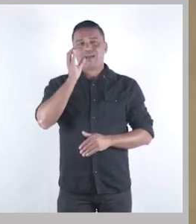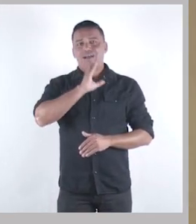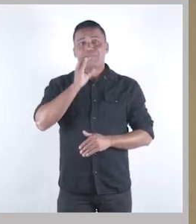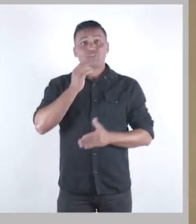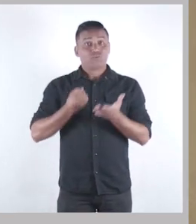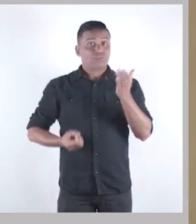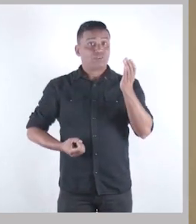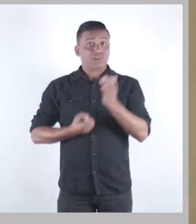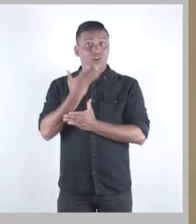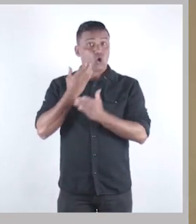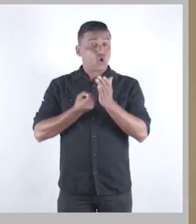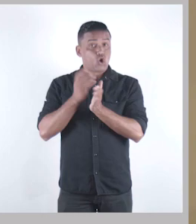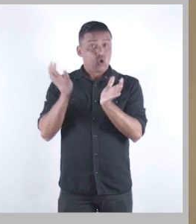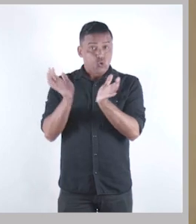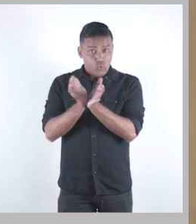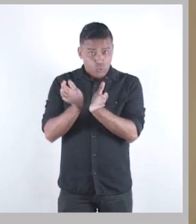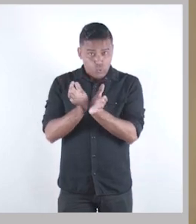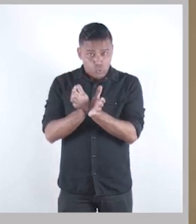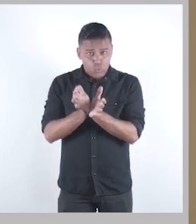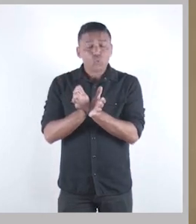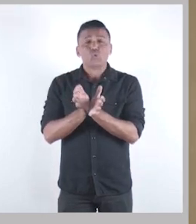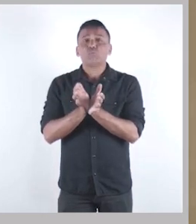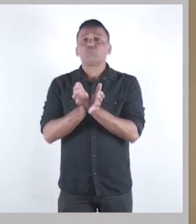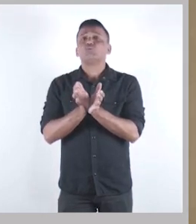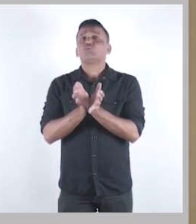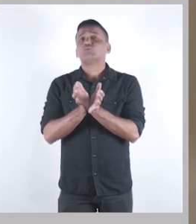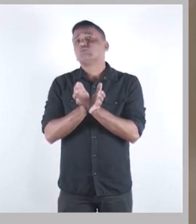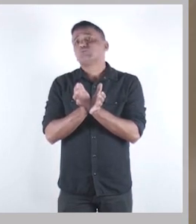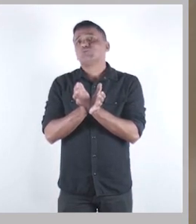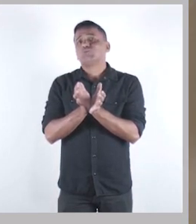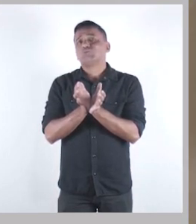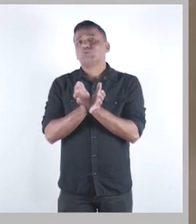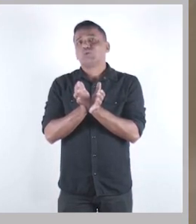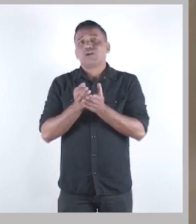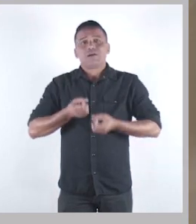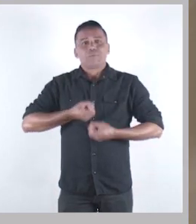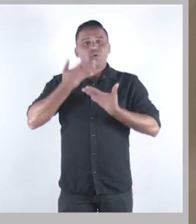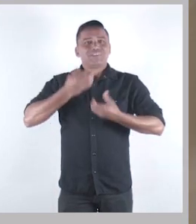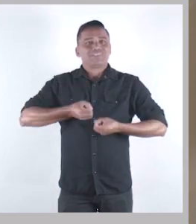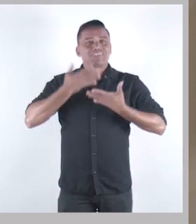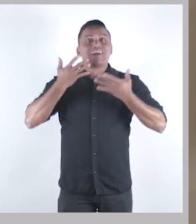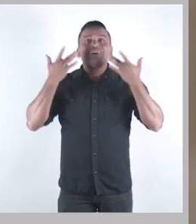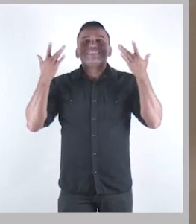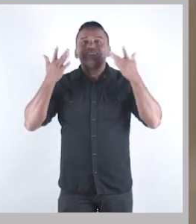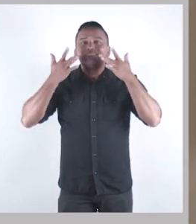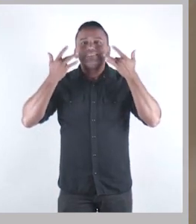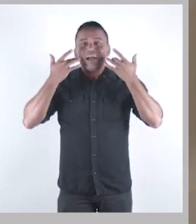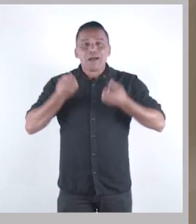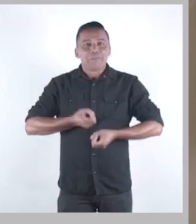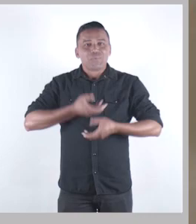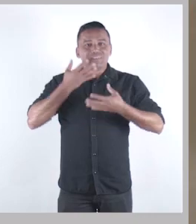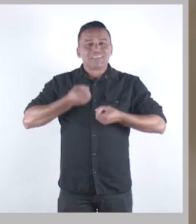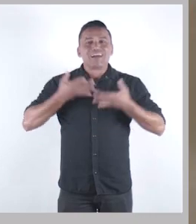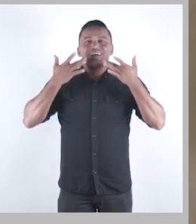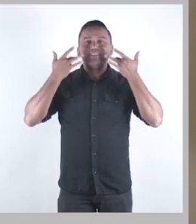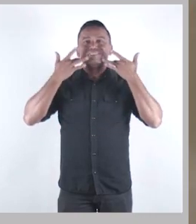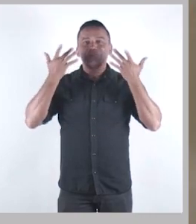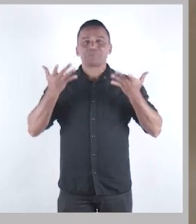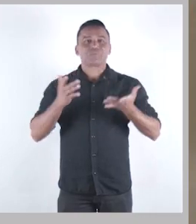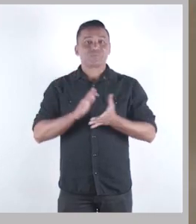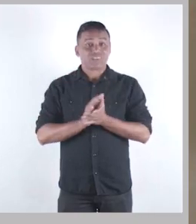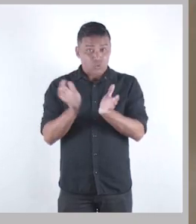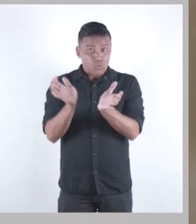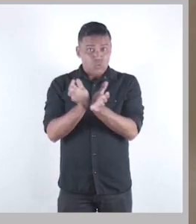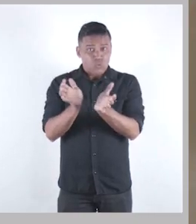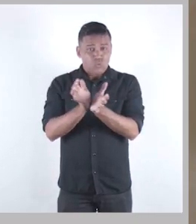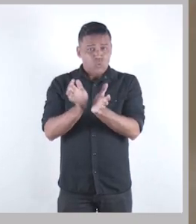um grupo, nós chamávamos aquilo qualquer coisa como poesia dramática, ou, sei lá. Era um